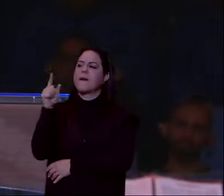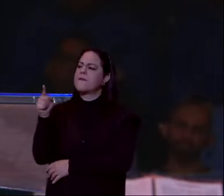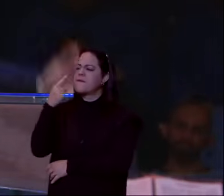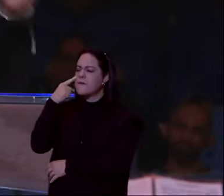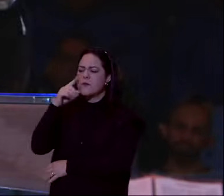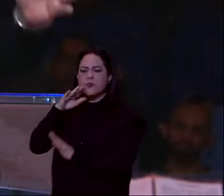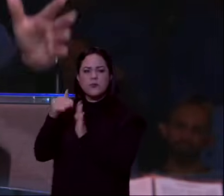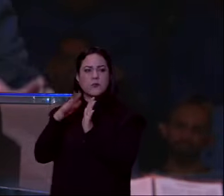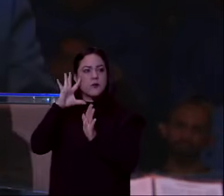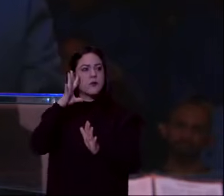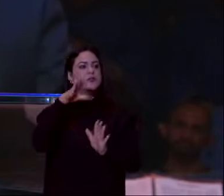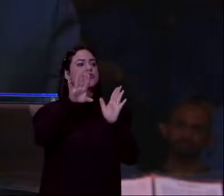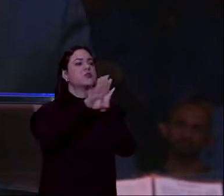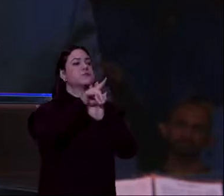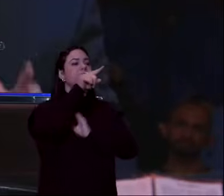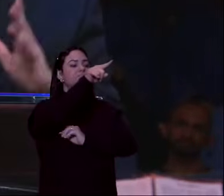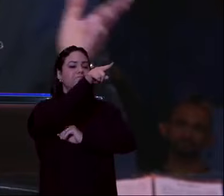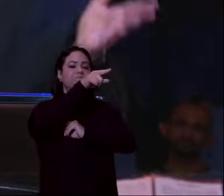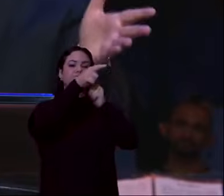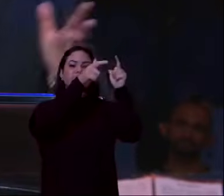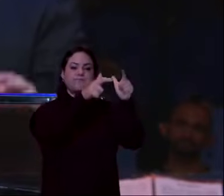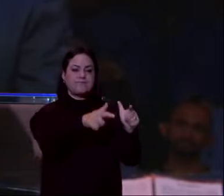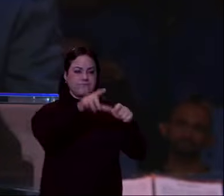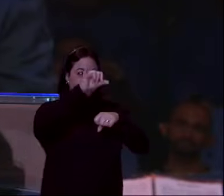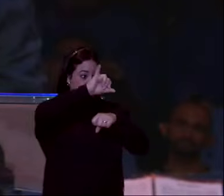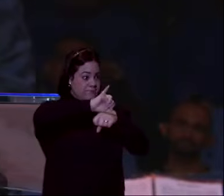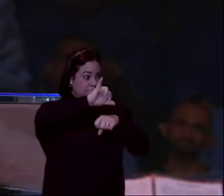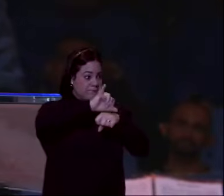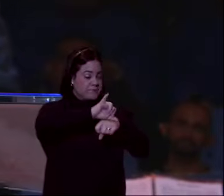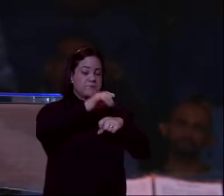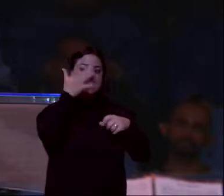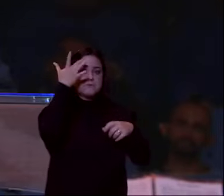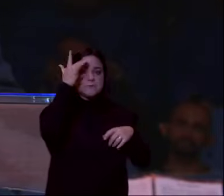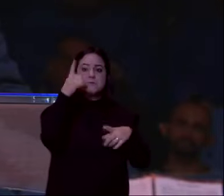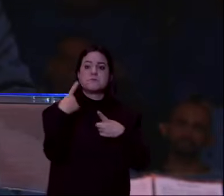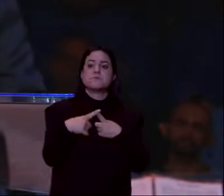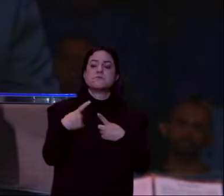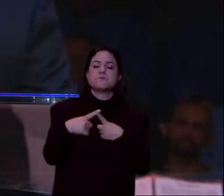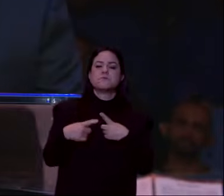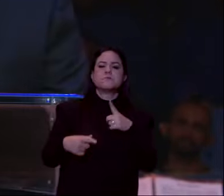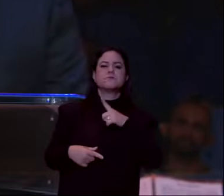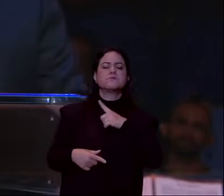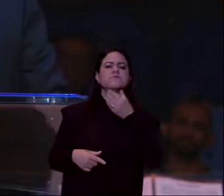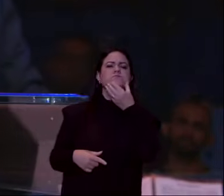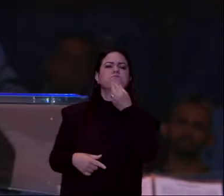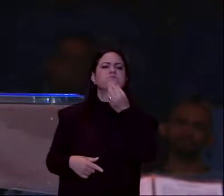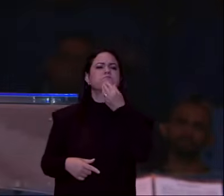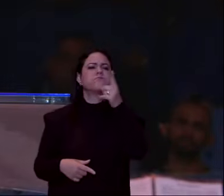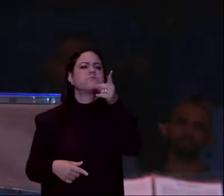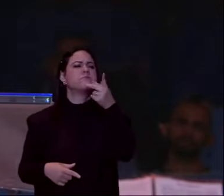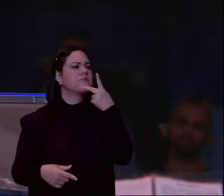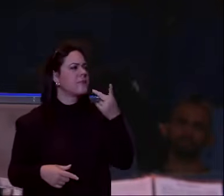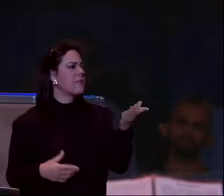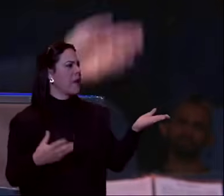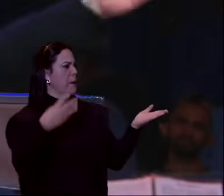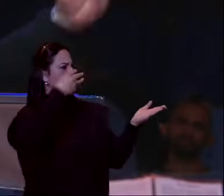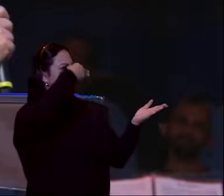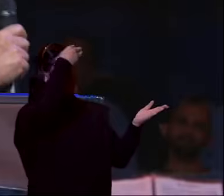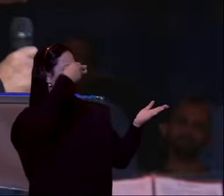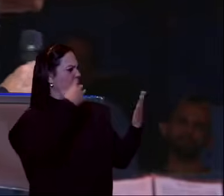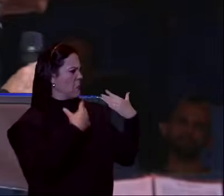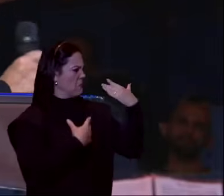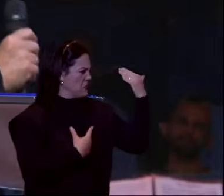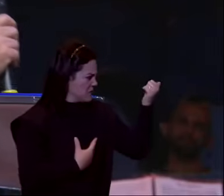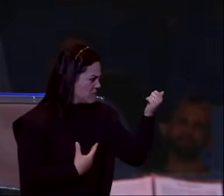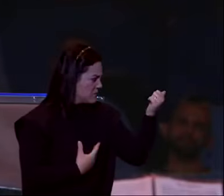fazendo, e quando ele chega naquela praça, sem saber por que ele estava lá, aquele moço está lá na praça e diz para ele: Michel, você